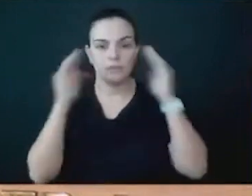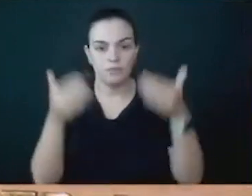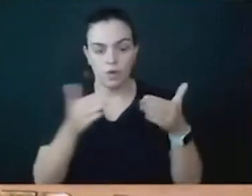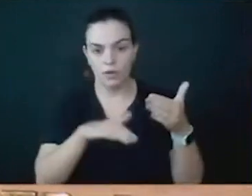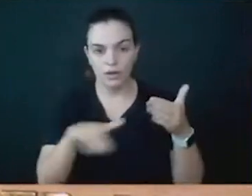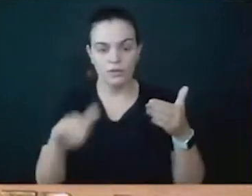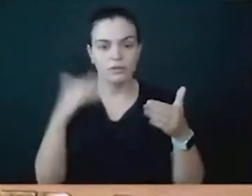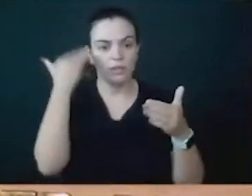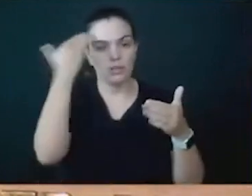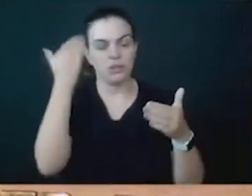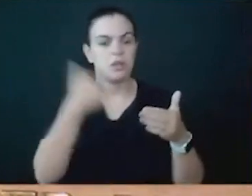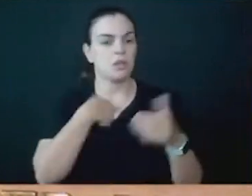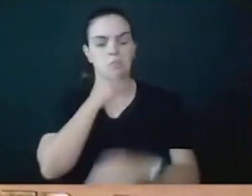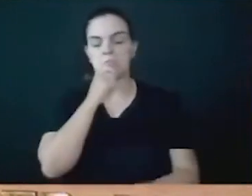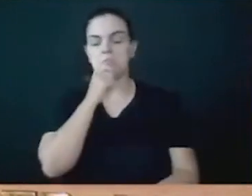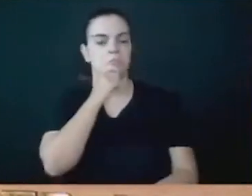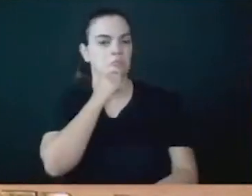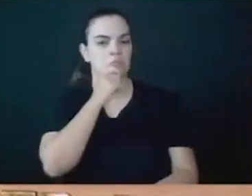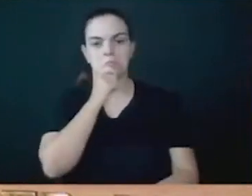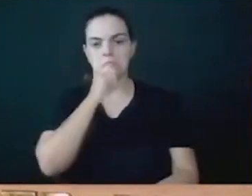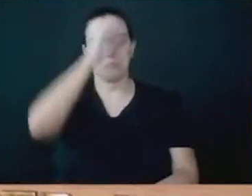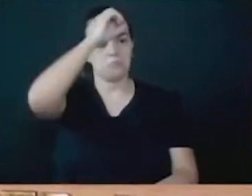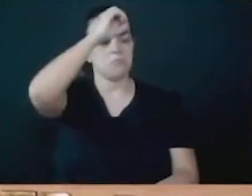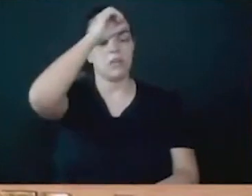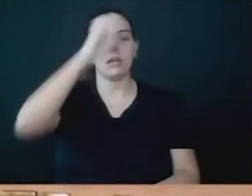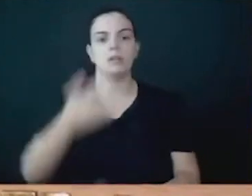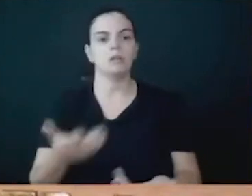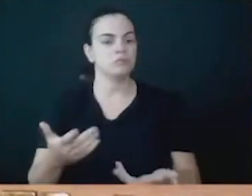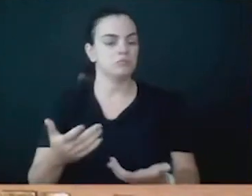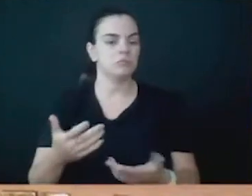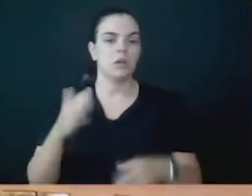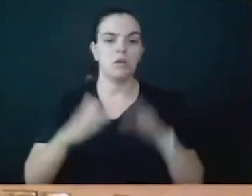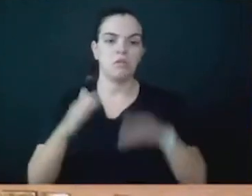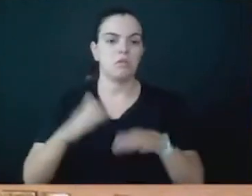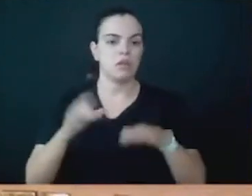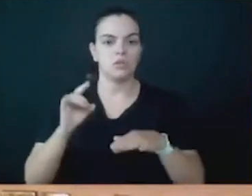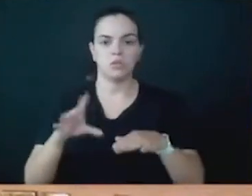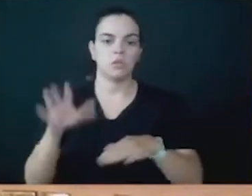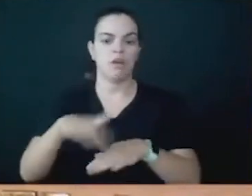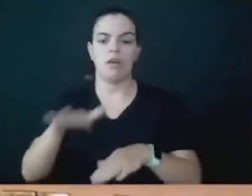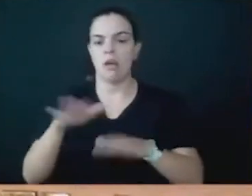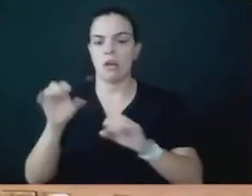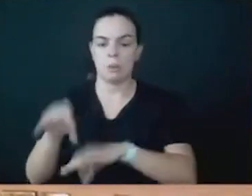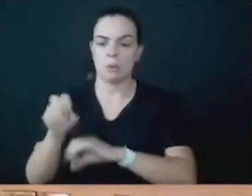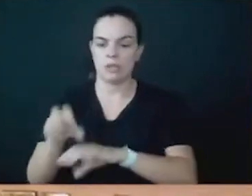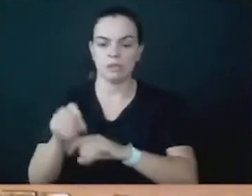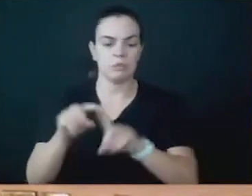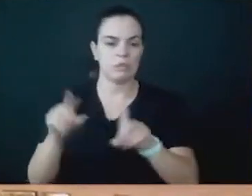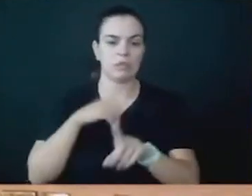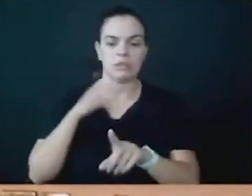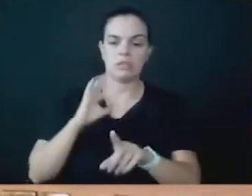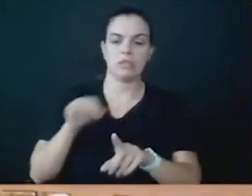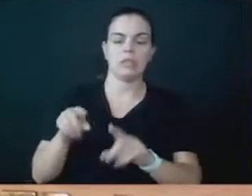eu ainda desconheço, Adri, só se alguma ação, talvez, na educação, mas tenho certeza que esse é um assunto que ele